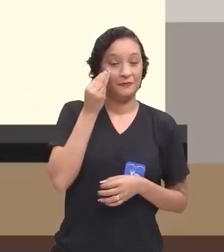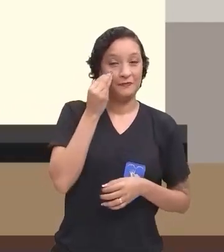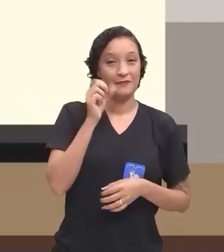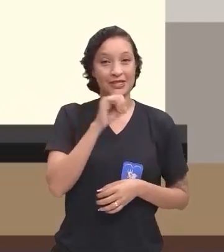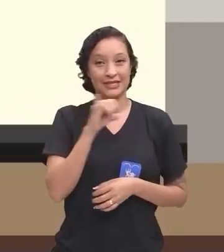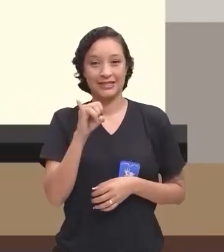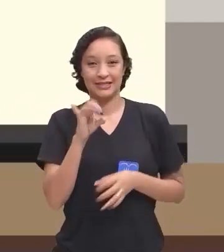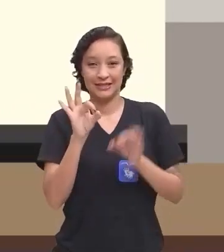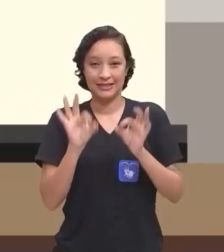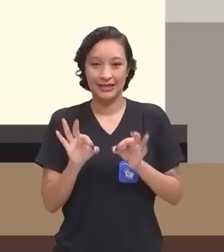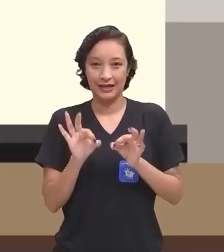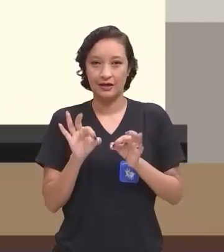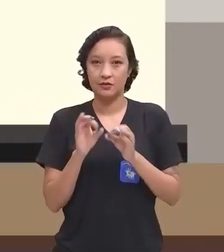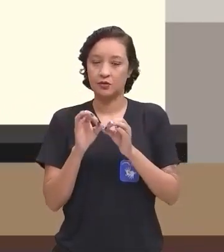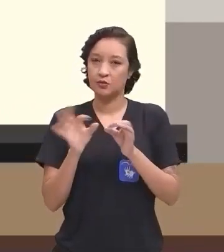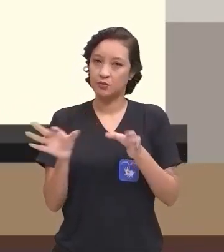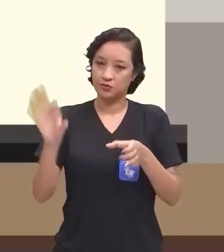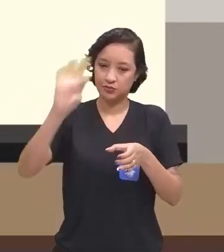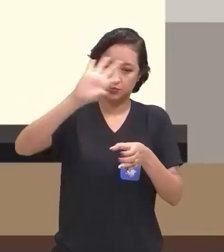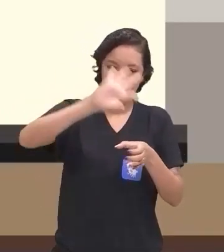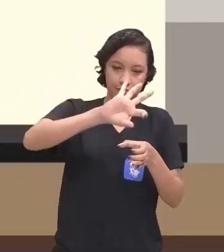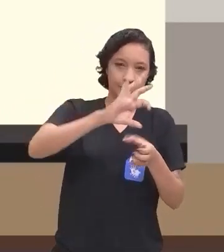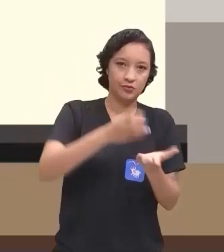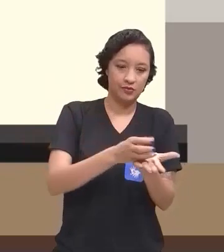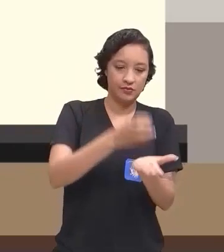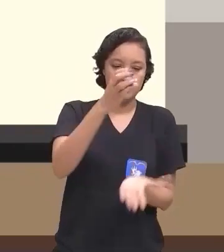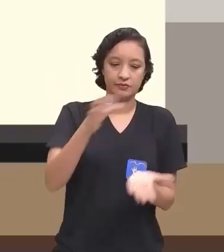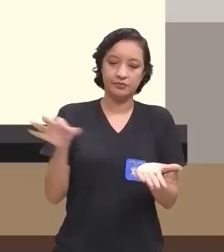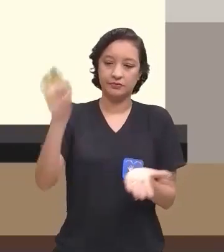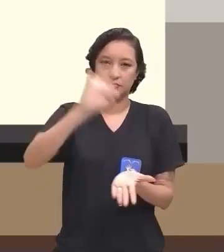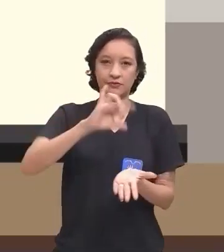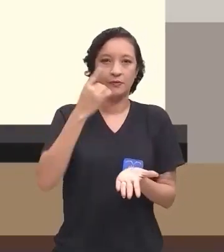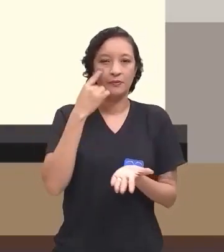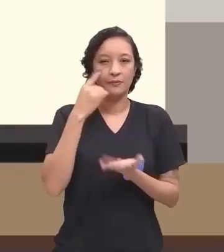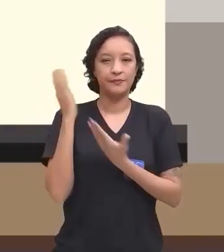no gargalo da garrafa. E